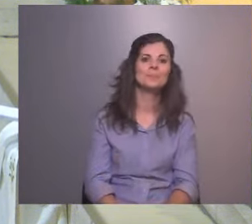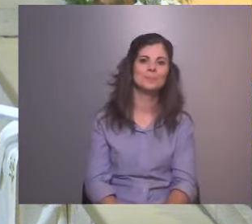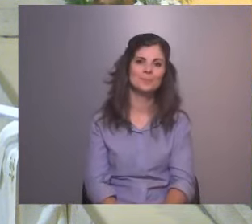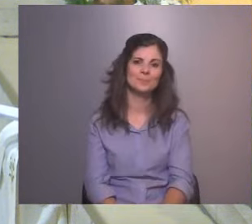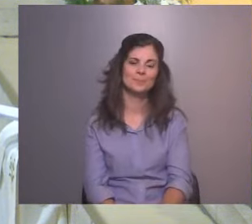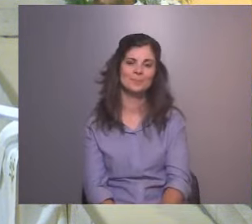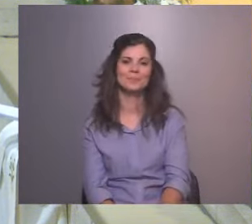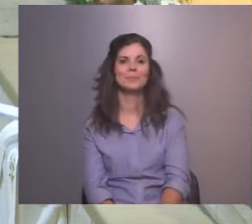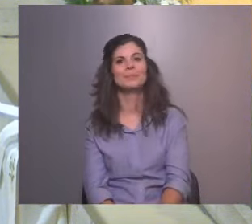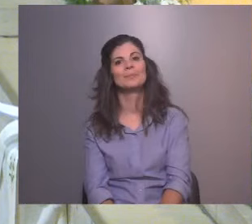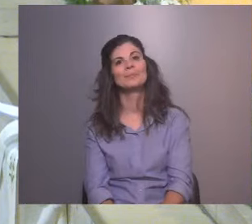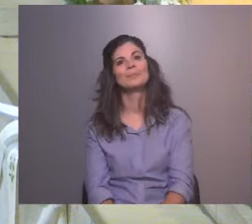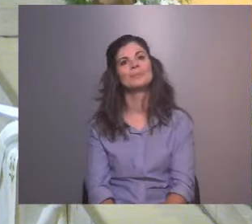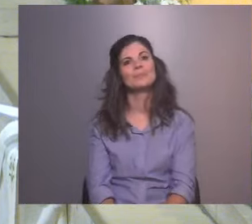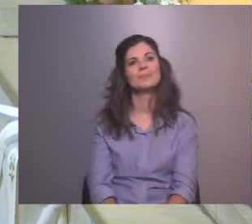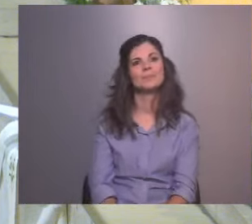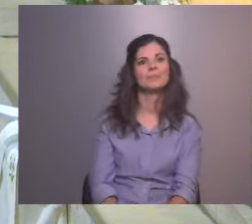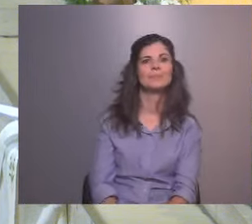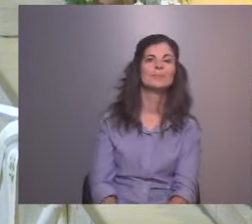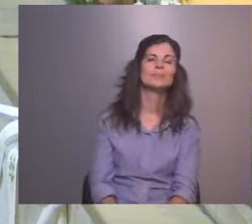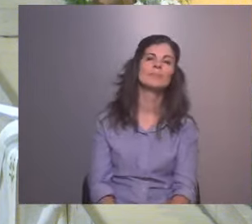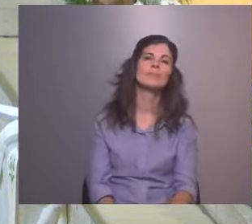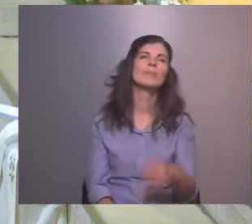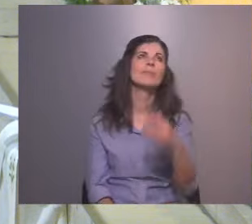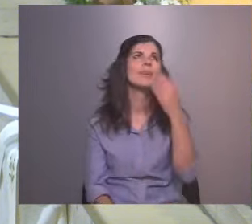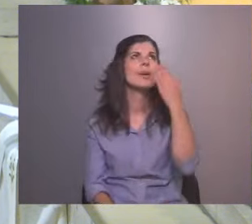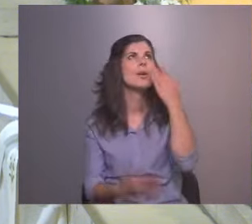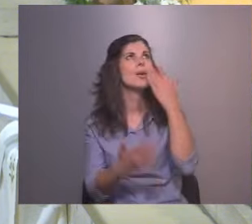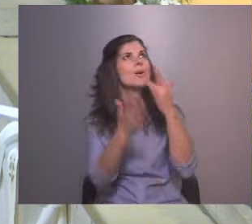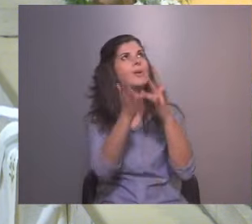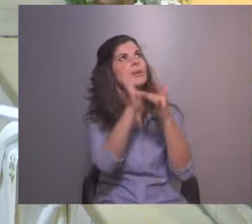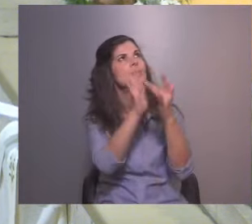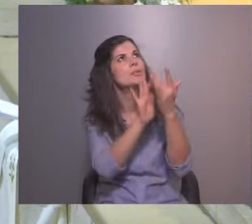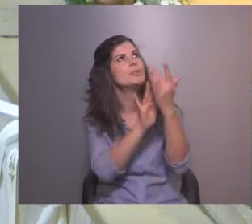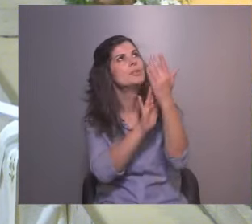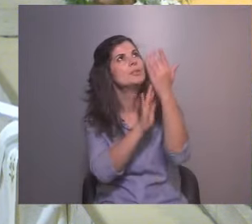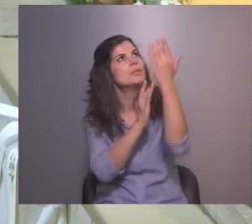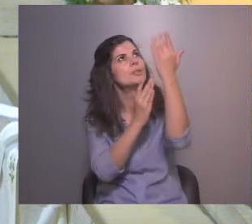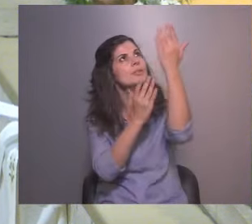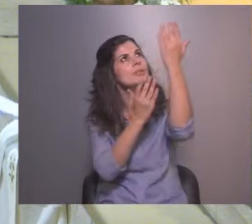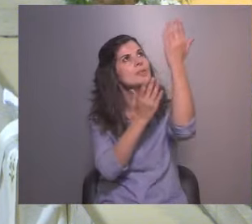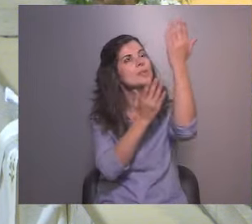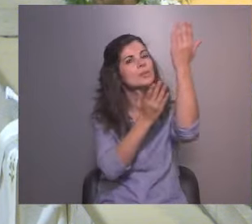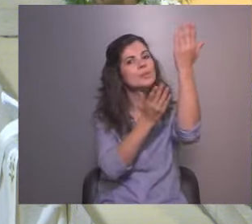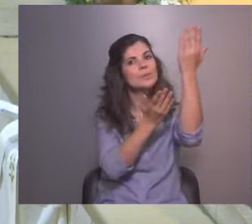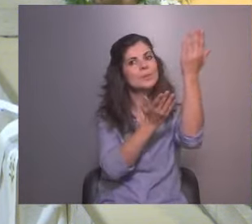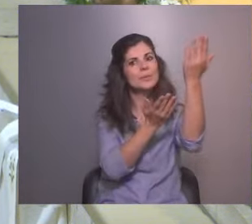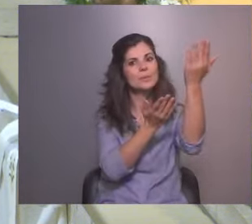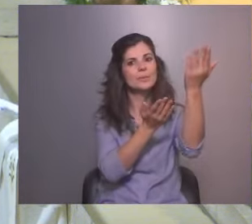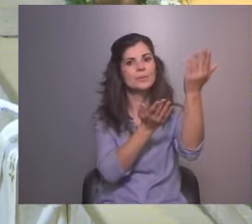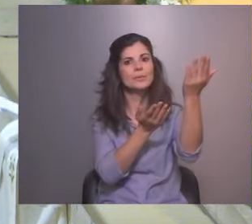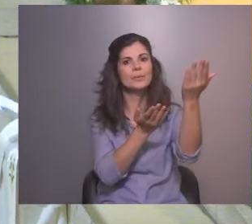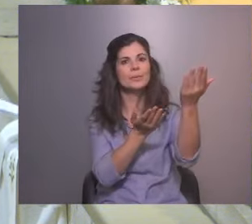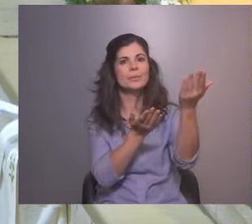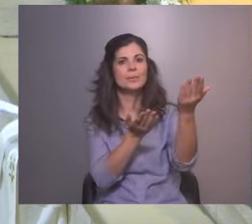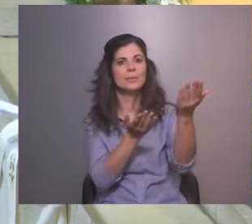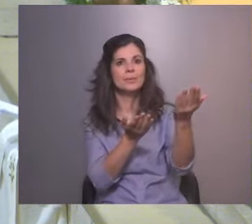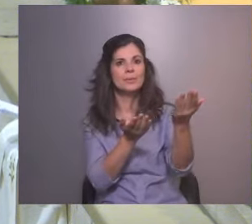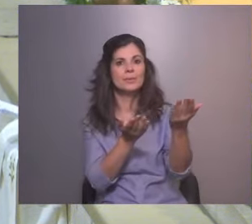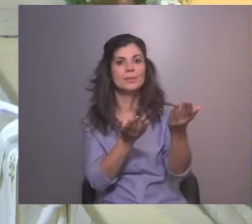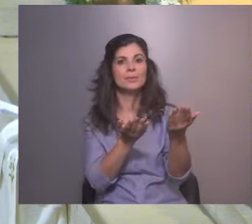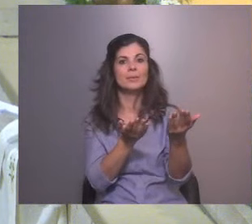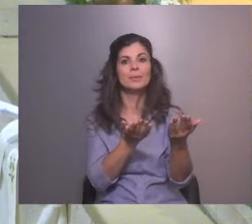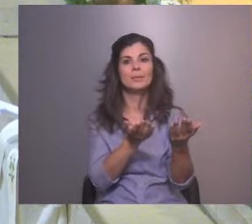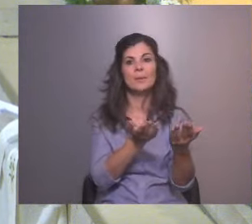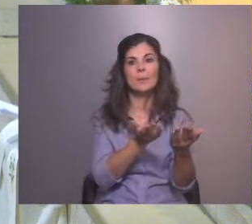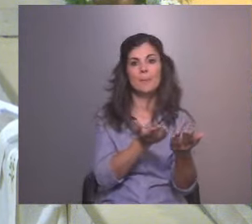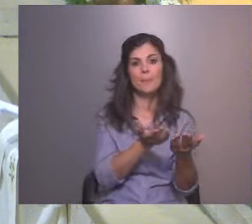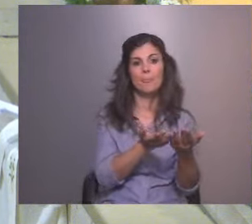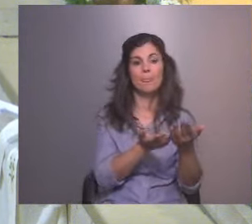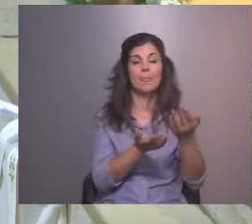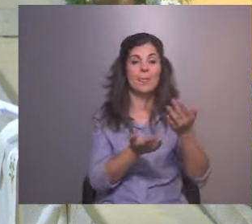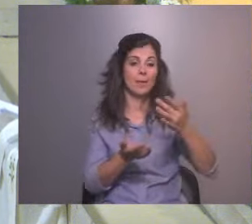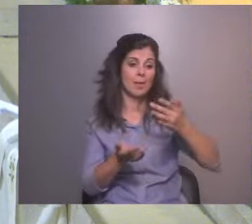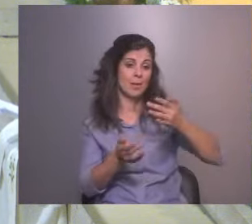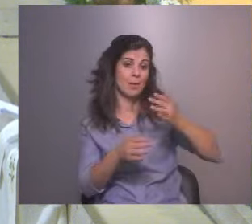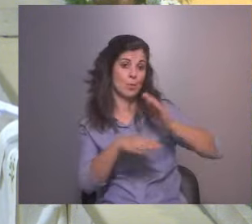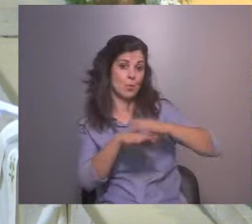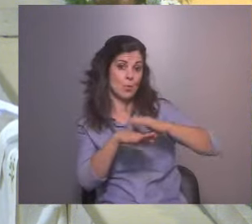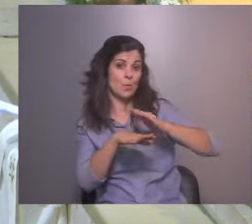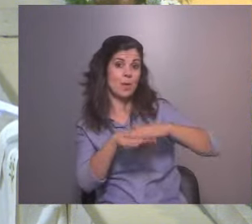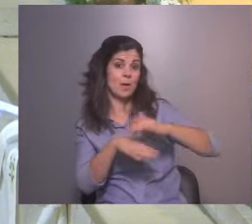dos pecados cometidos contra o Imaculado Coração de Maria.